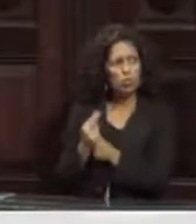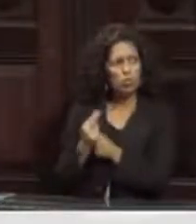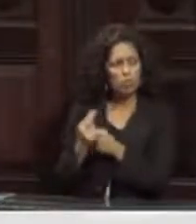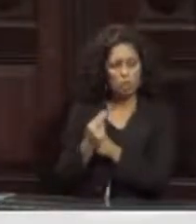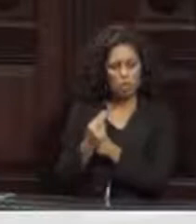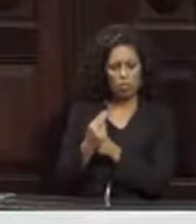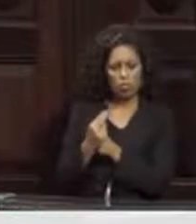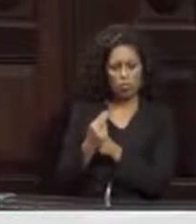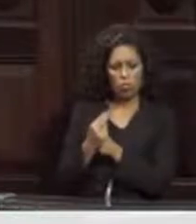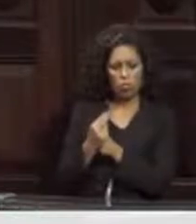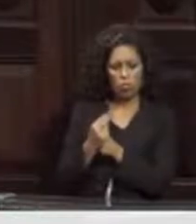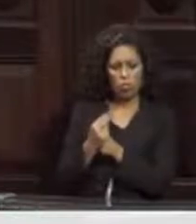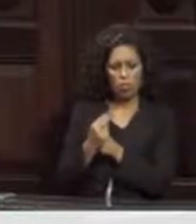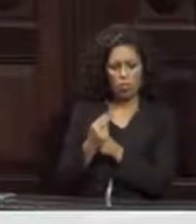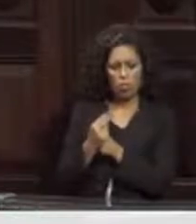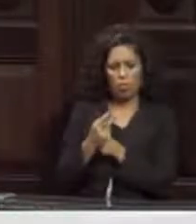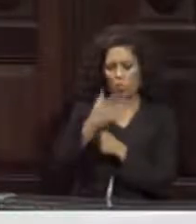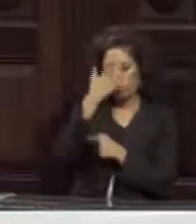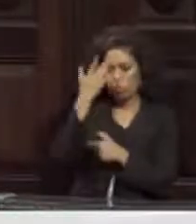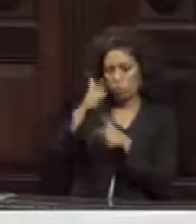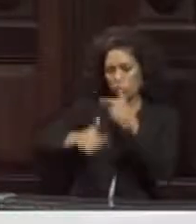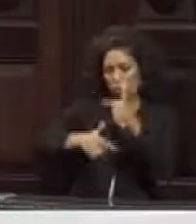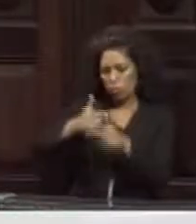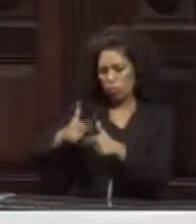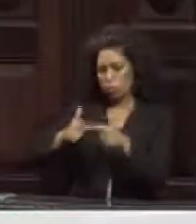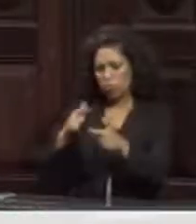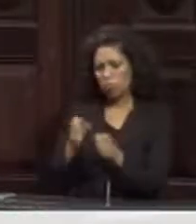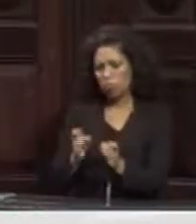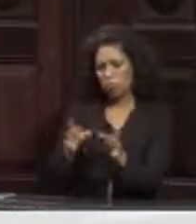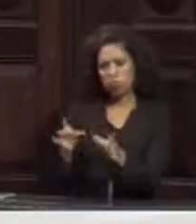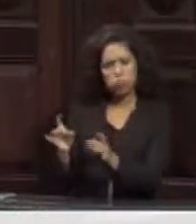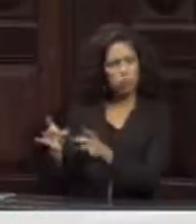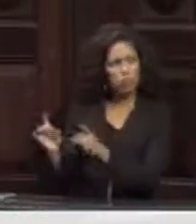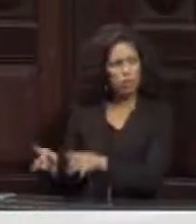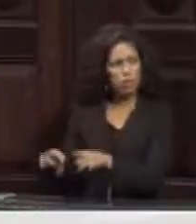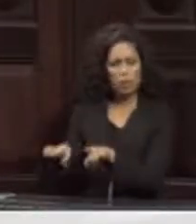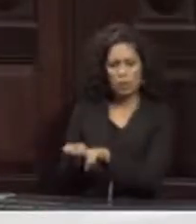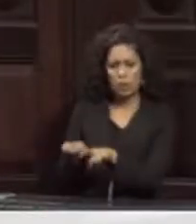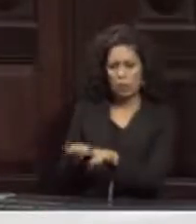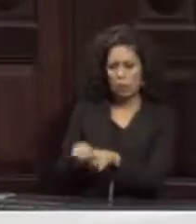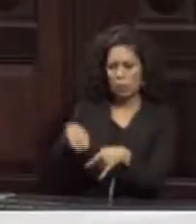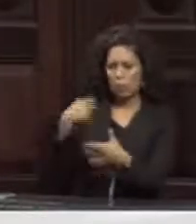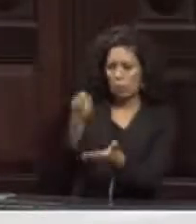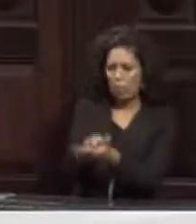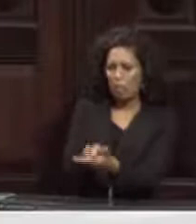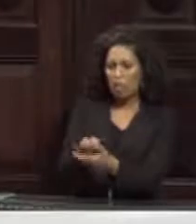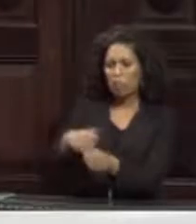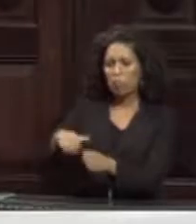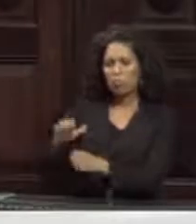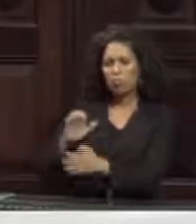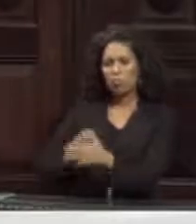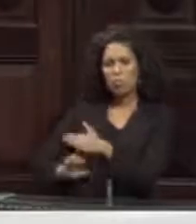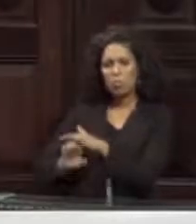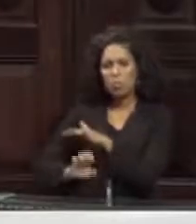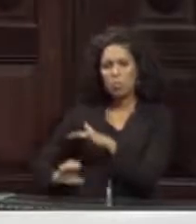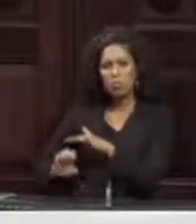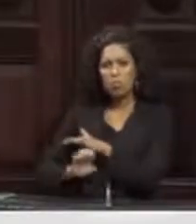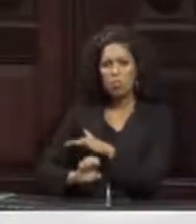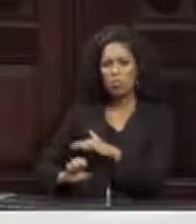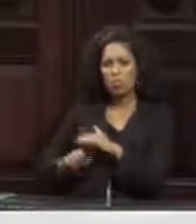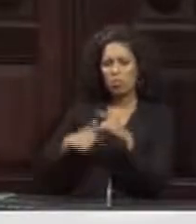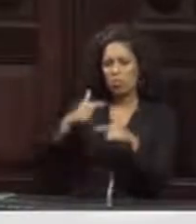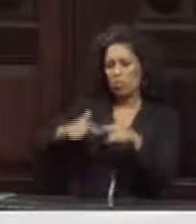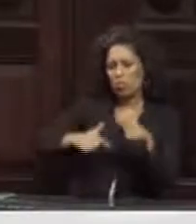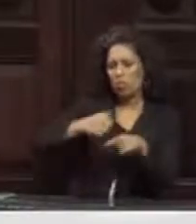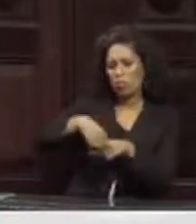demissão voluntária e um empréstimo que trata de pagamento de fornecedores, quando ainda não